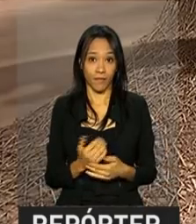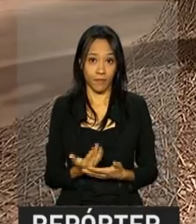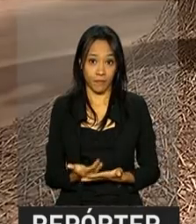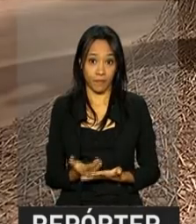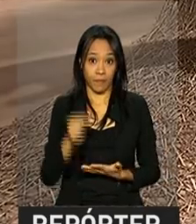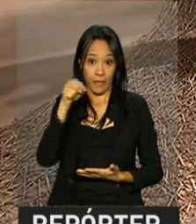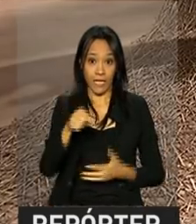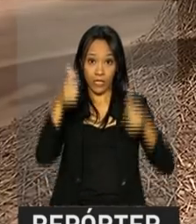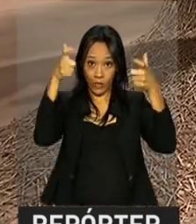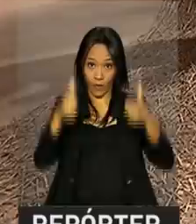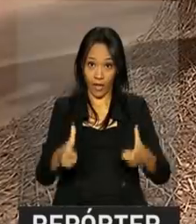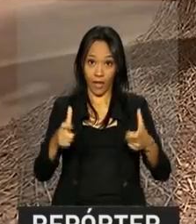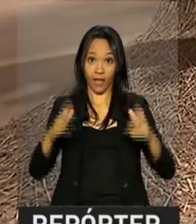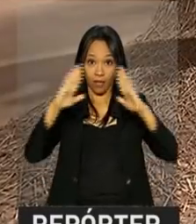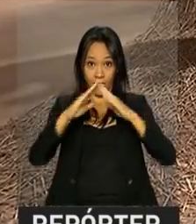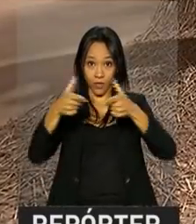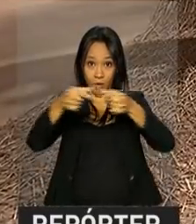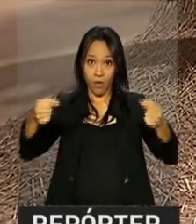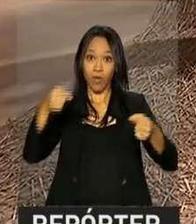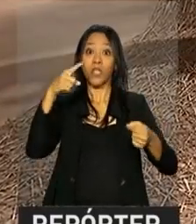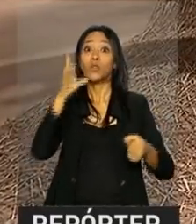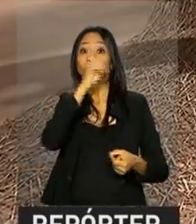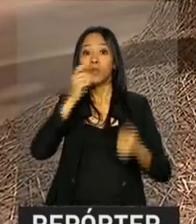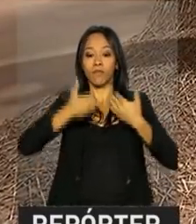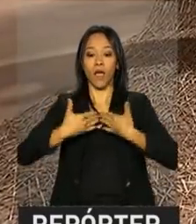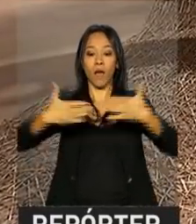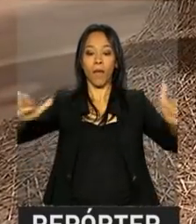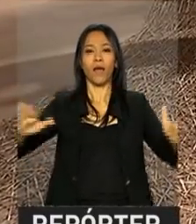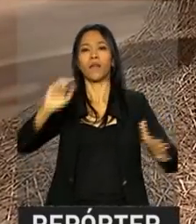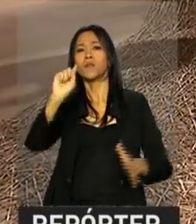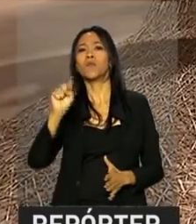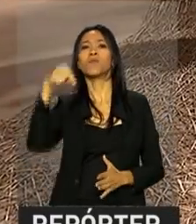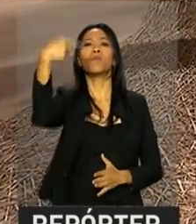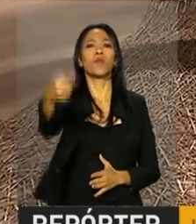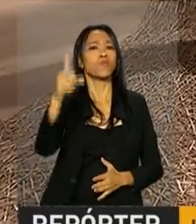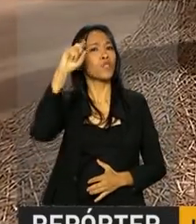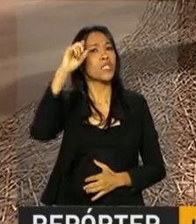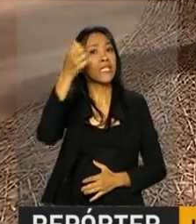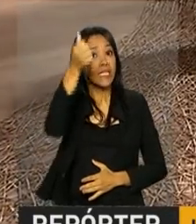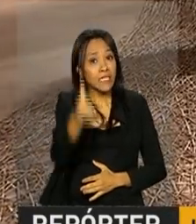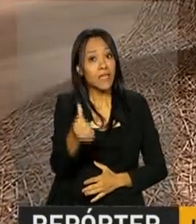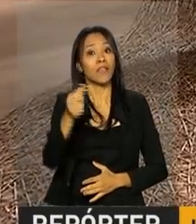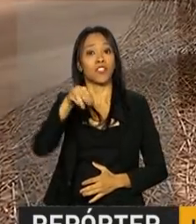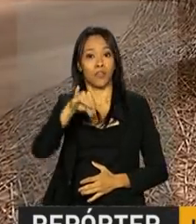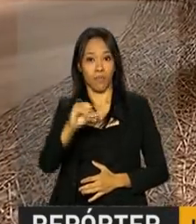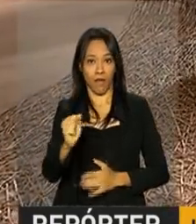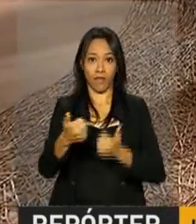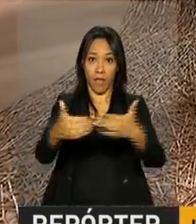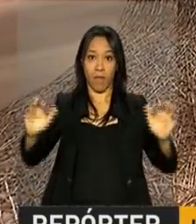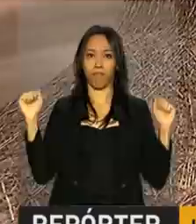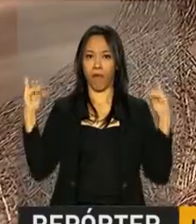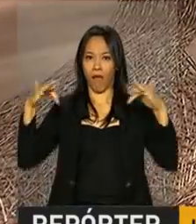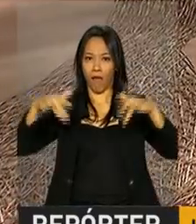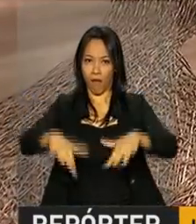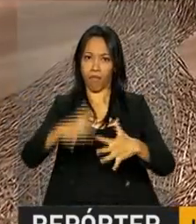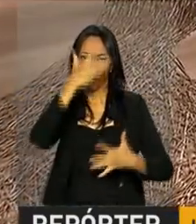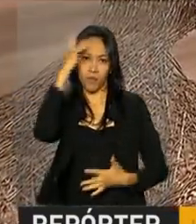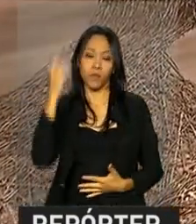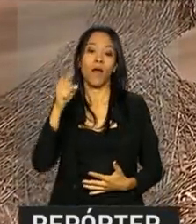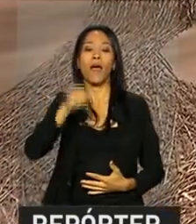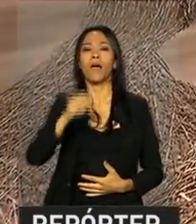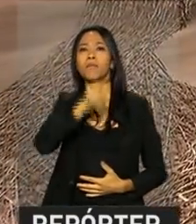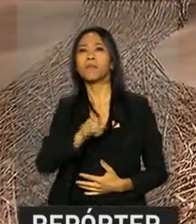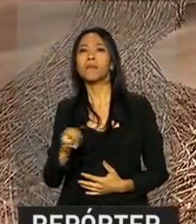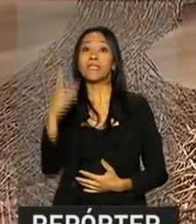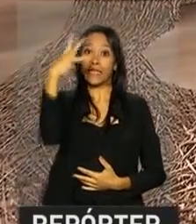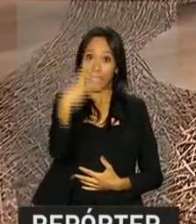A Japan House, inaugurada neste domingo, vai ser aberta ao público no próximo dia 6 de maio. São Paulo será a primeira de três cidades do